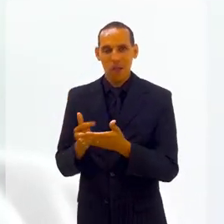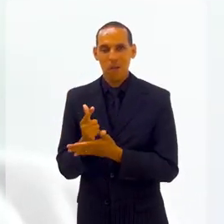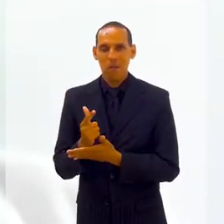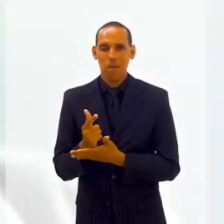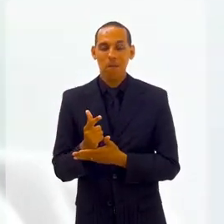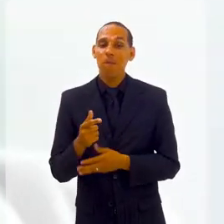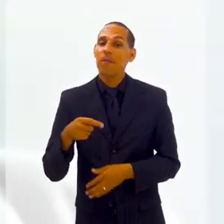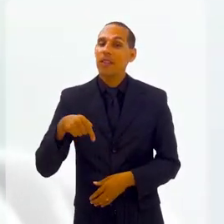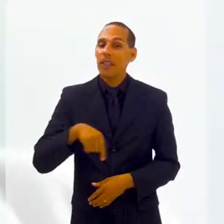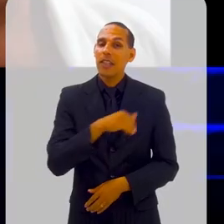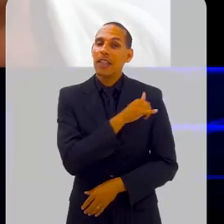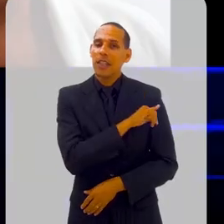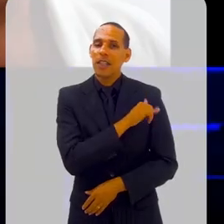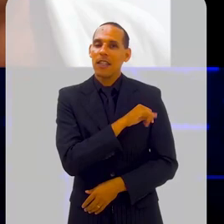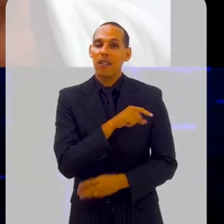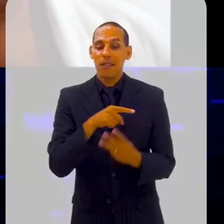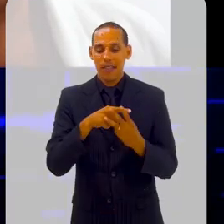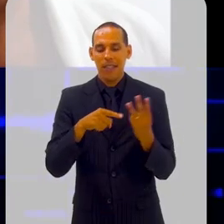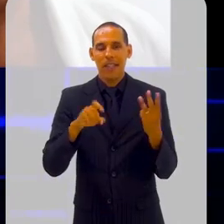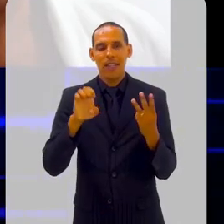é no consumidor